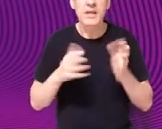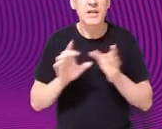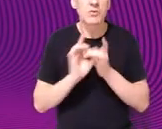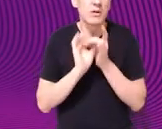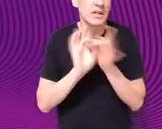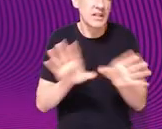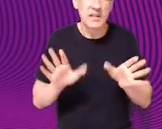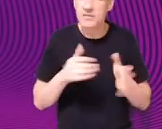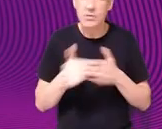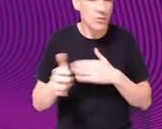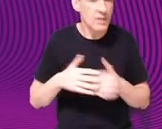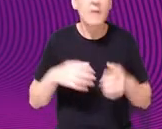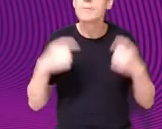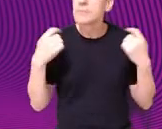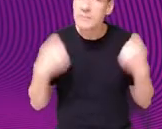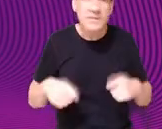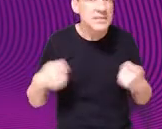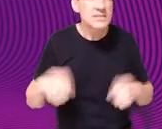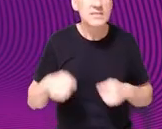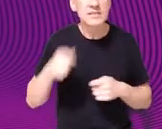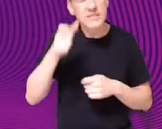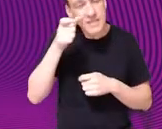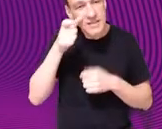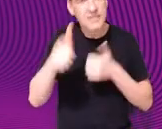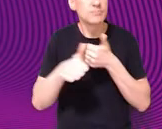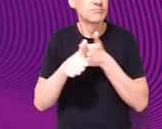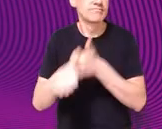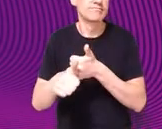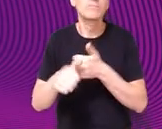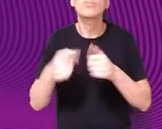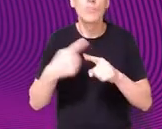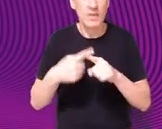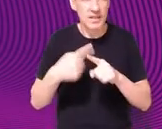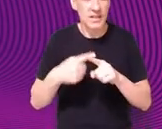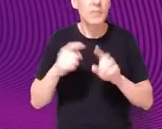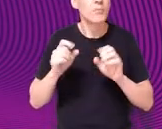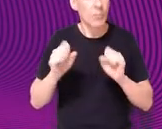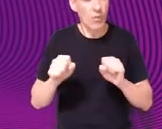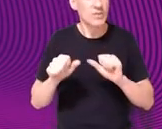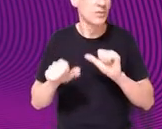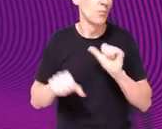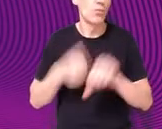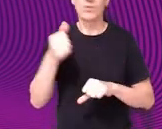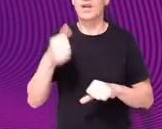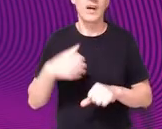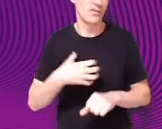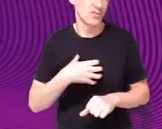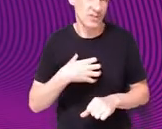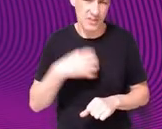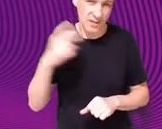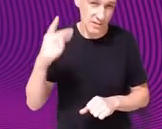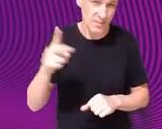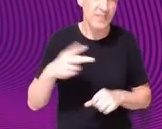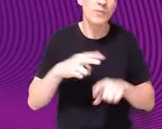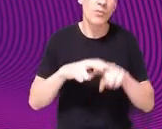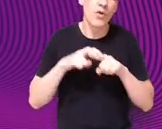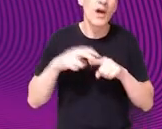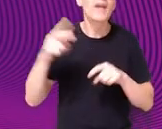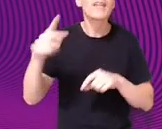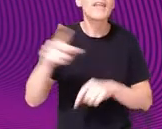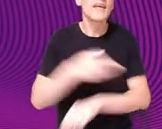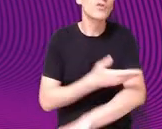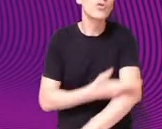segui-lo, porque a insuficiência cardíaca ela pode mudar, principalmente devido a costumes dos pacientes,